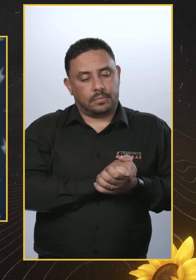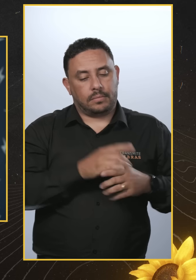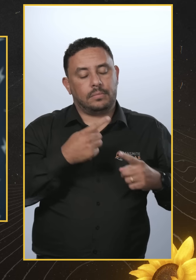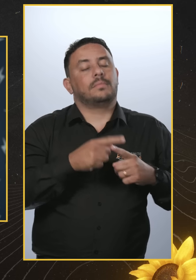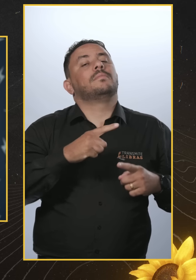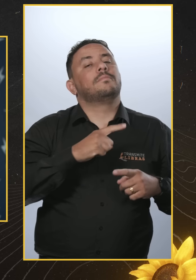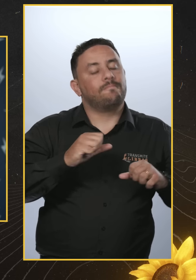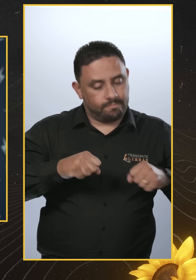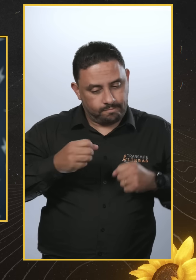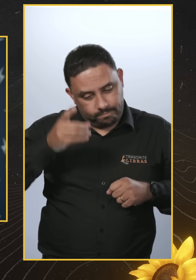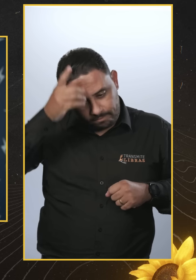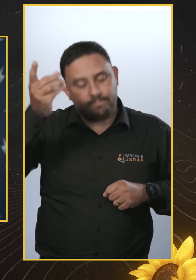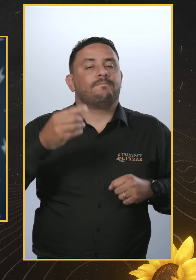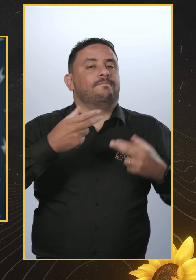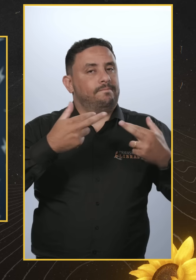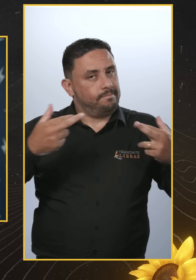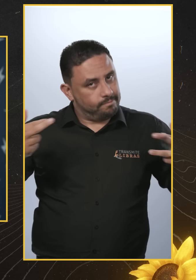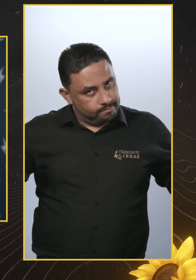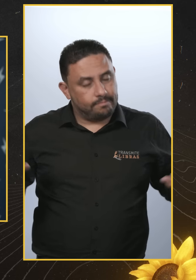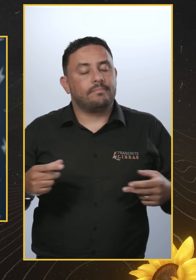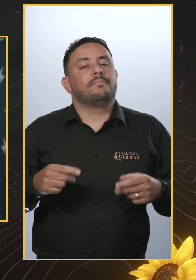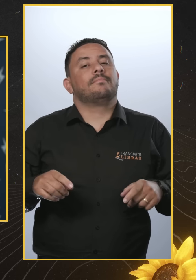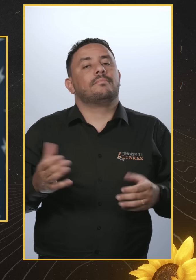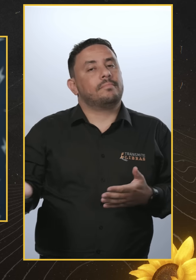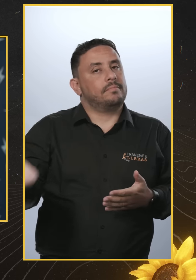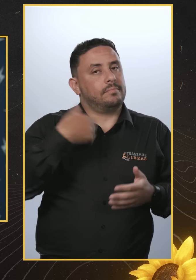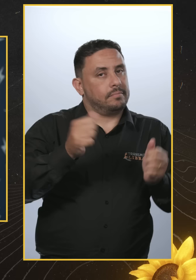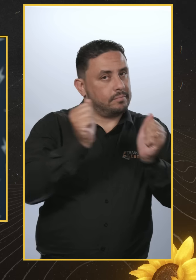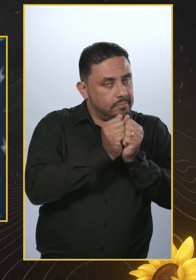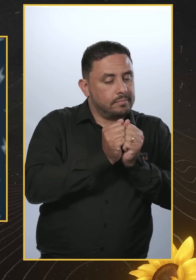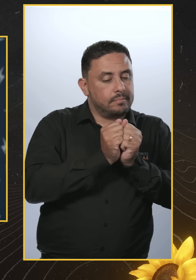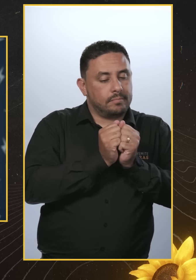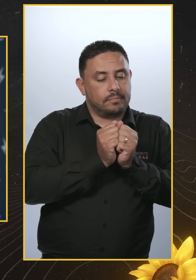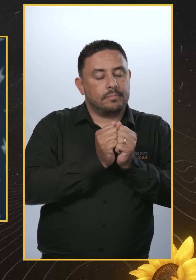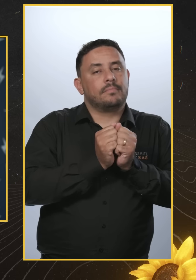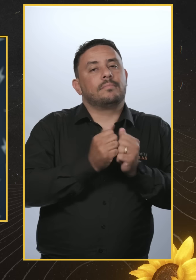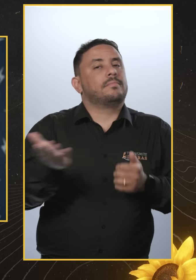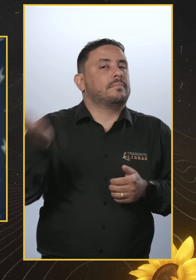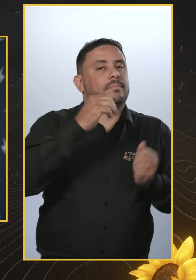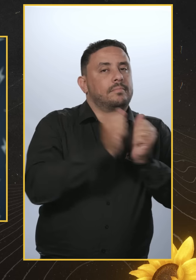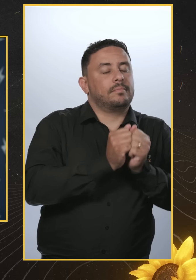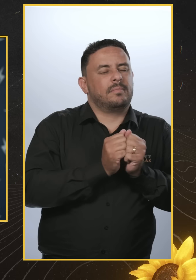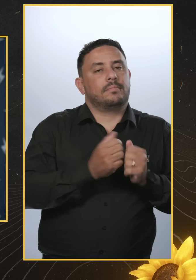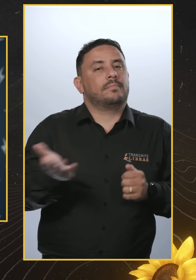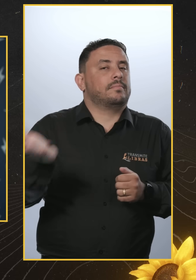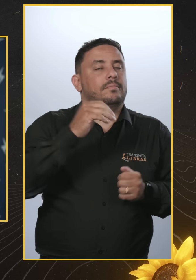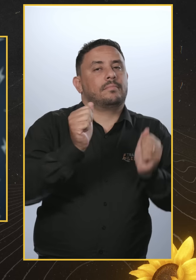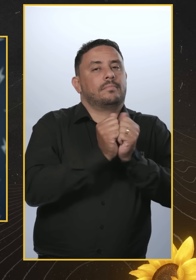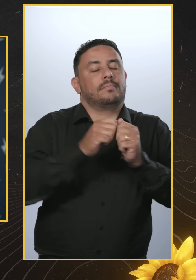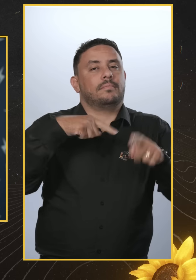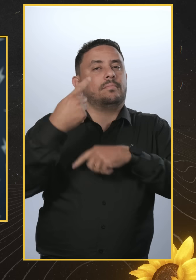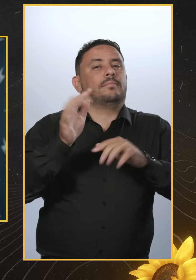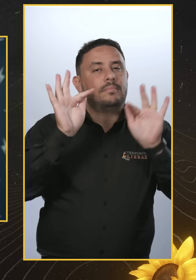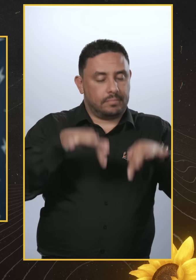livro disso eu eu criei tráfego em cima disso O tamos J eu vi a gente todo mundo Fala jun né O meu não é assim o meu é junos até